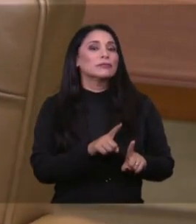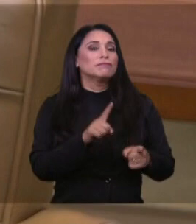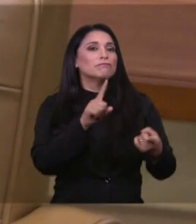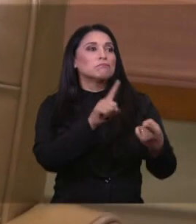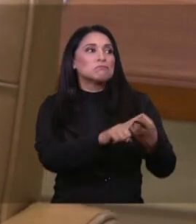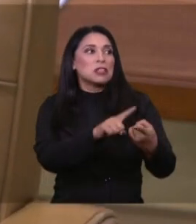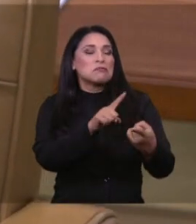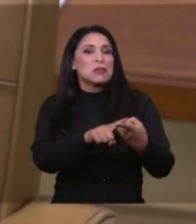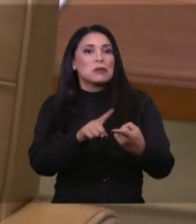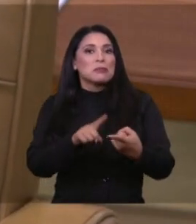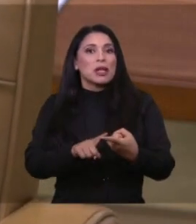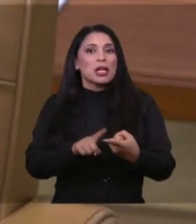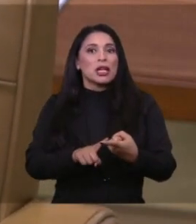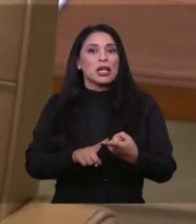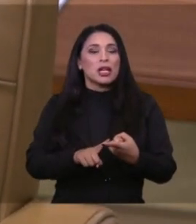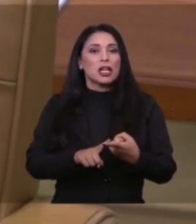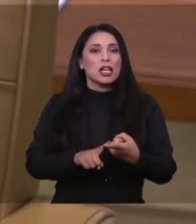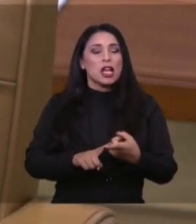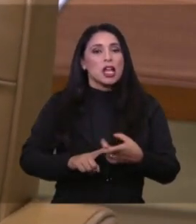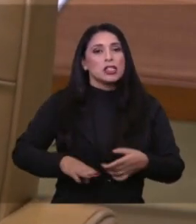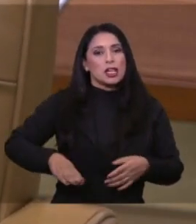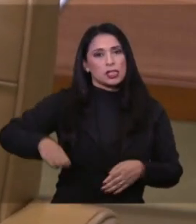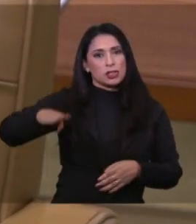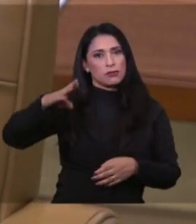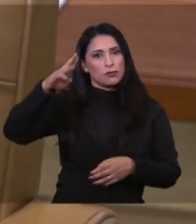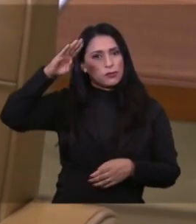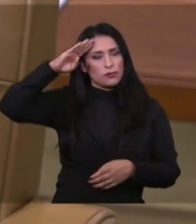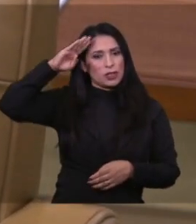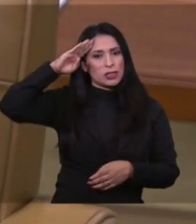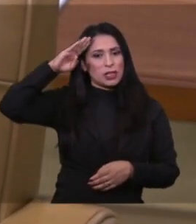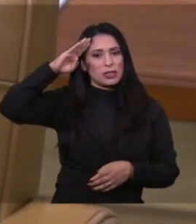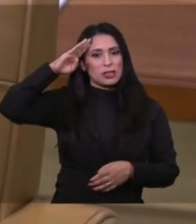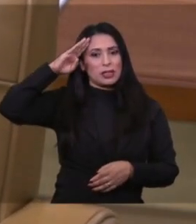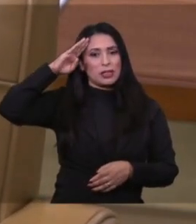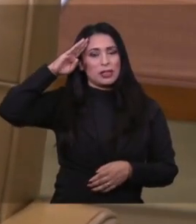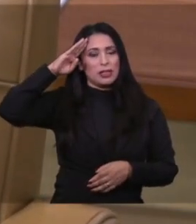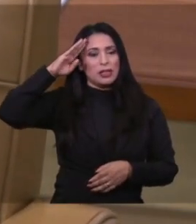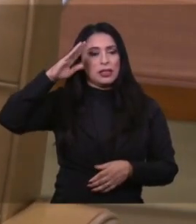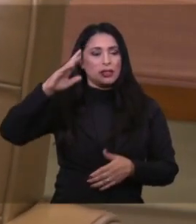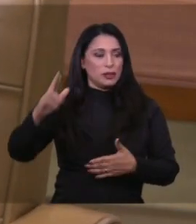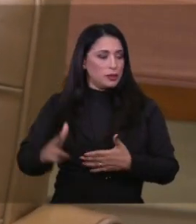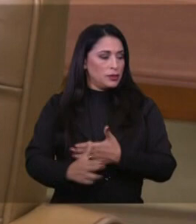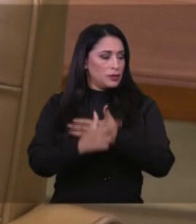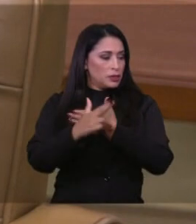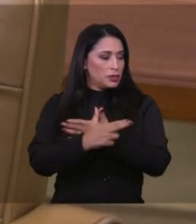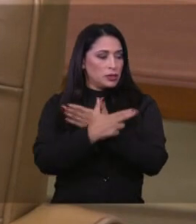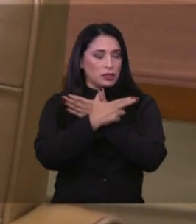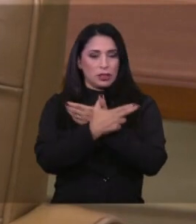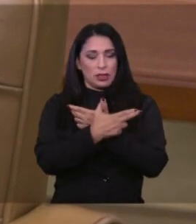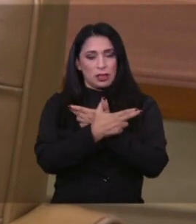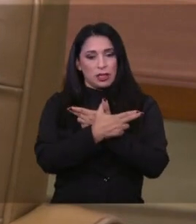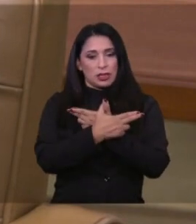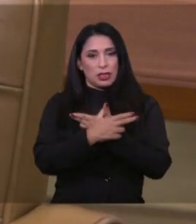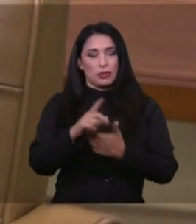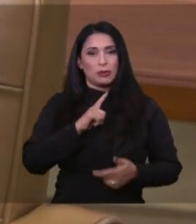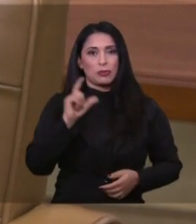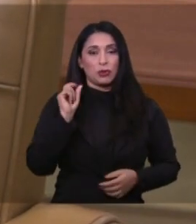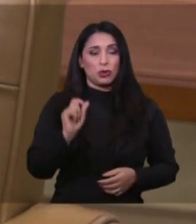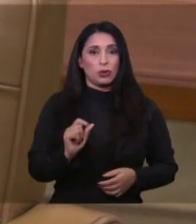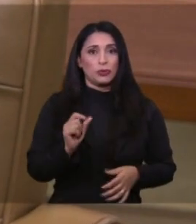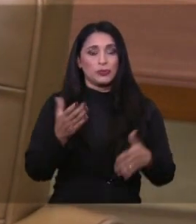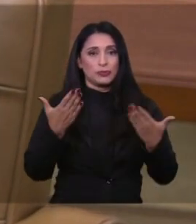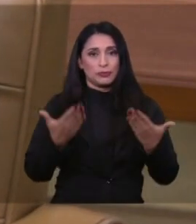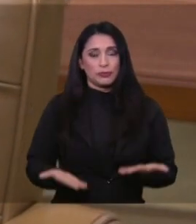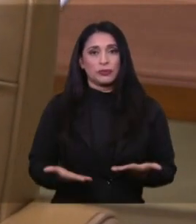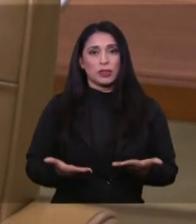que vieram de setores das Forças Armadas contra este tribunal e contra